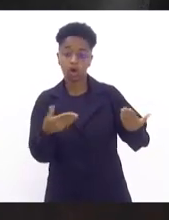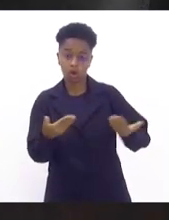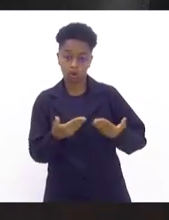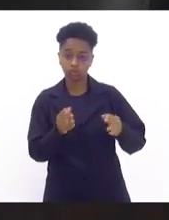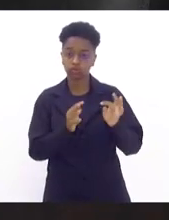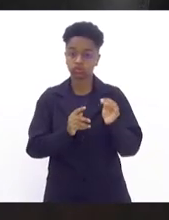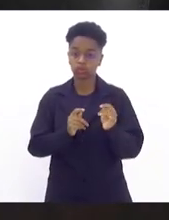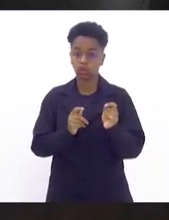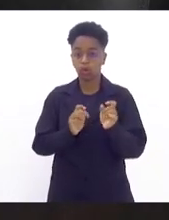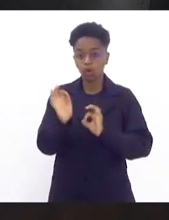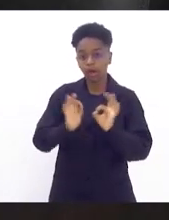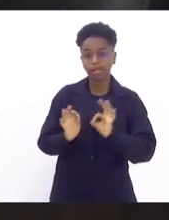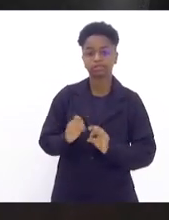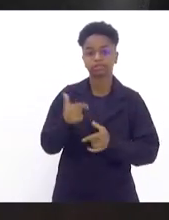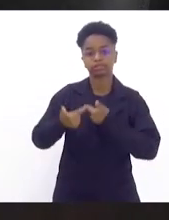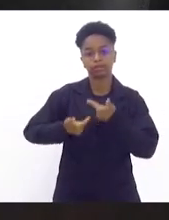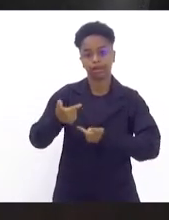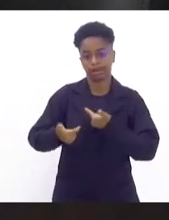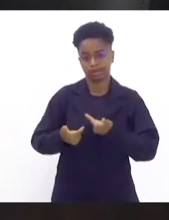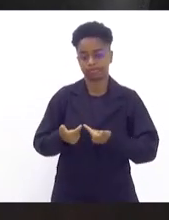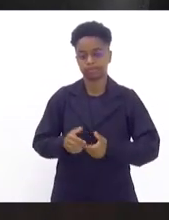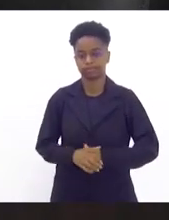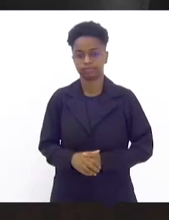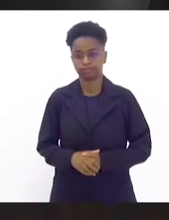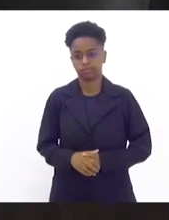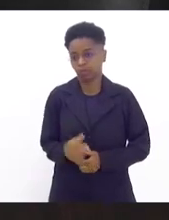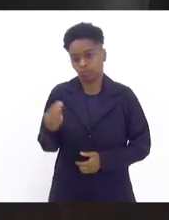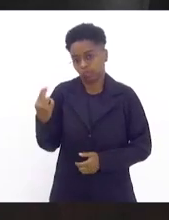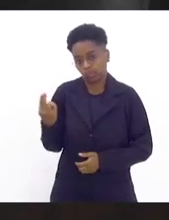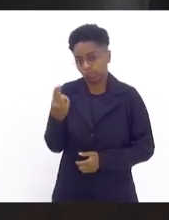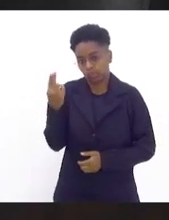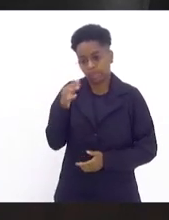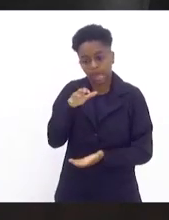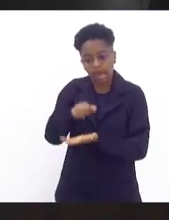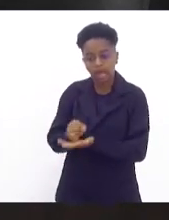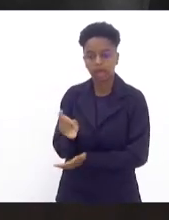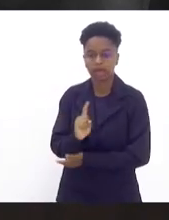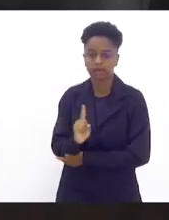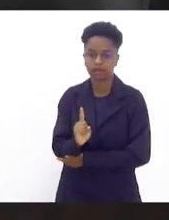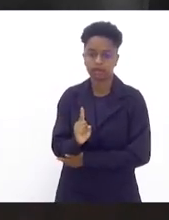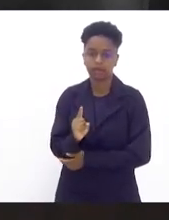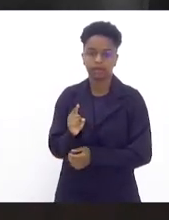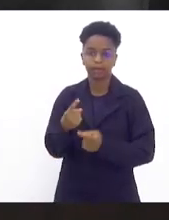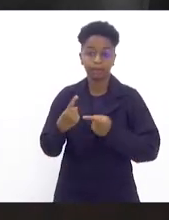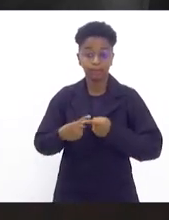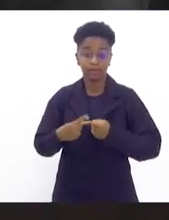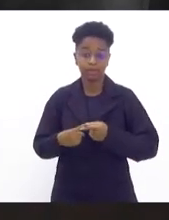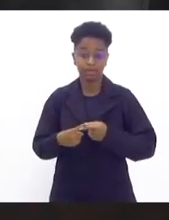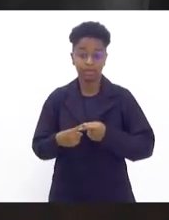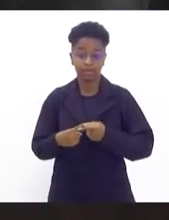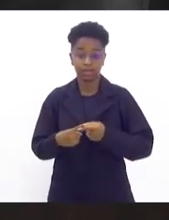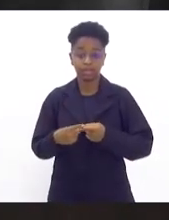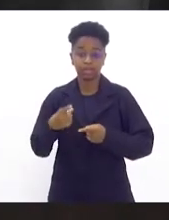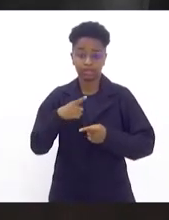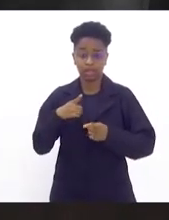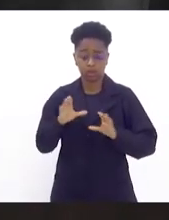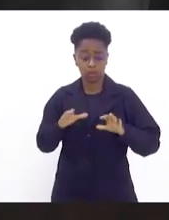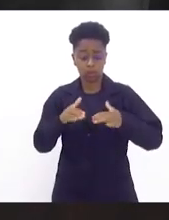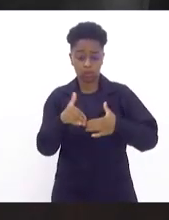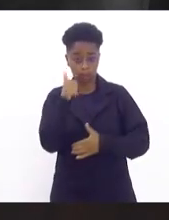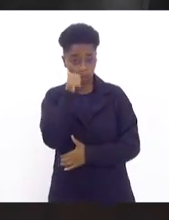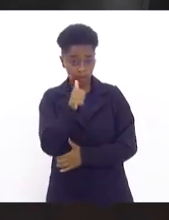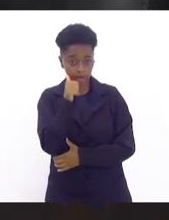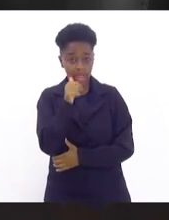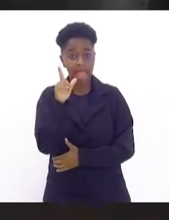dirigindo os trabalhos do dia. Não dá para não registrar que da bancada feminina, deputada